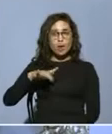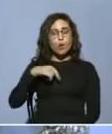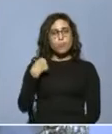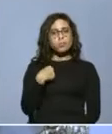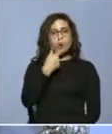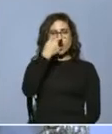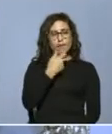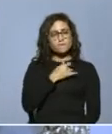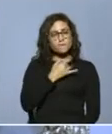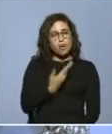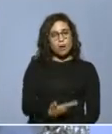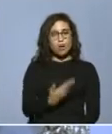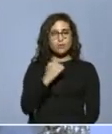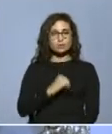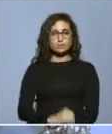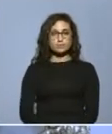amados.